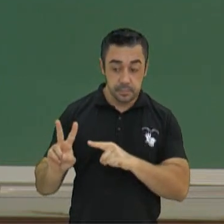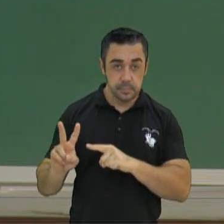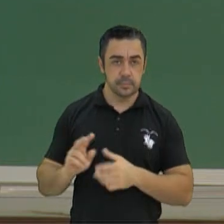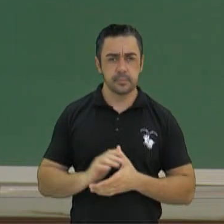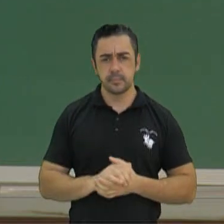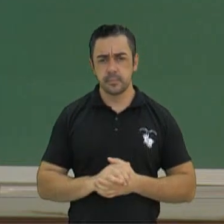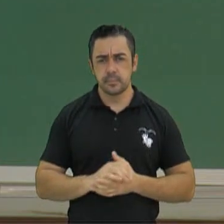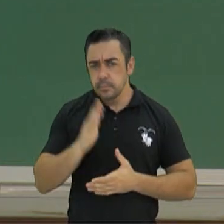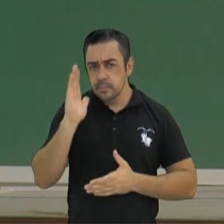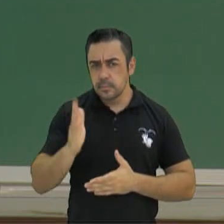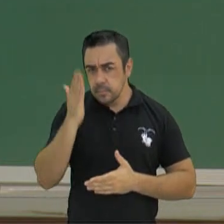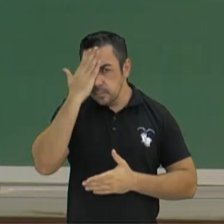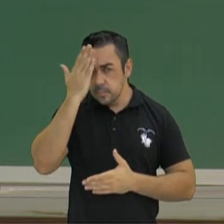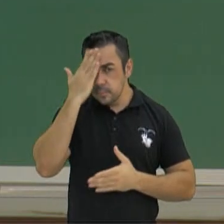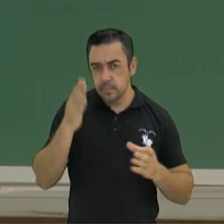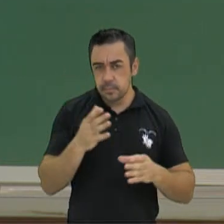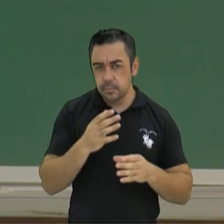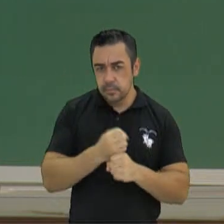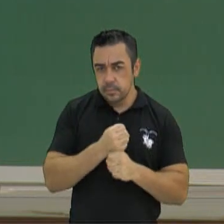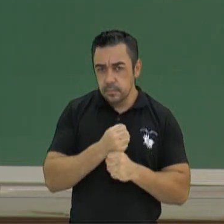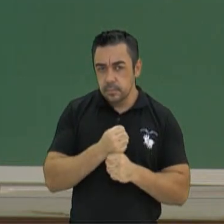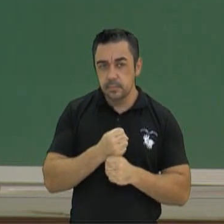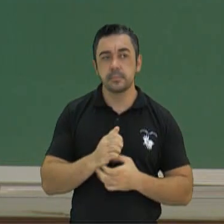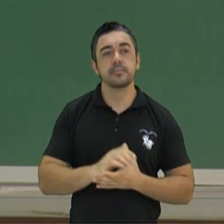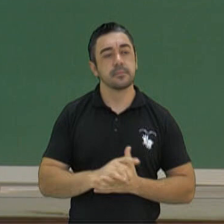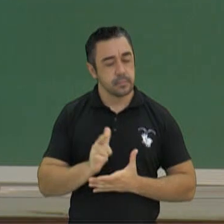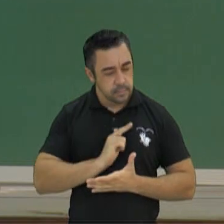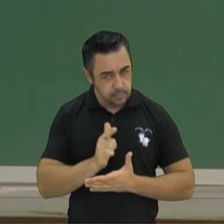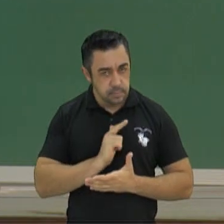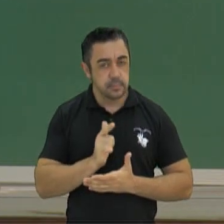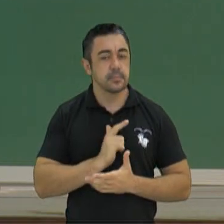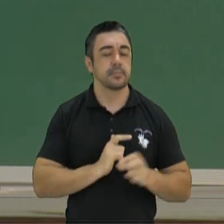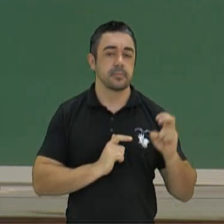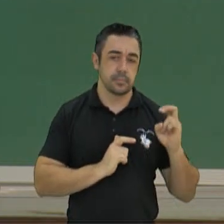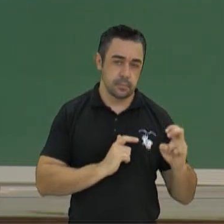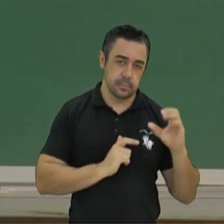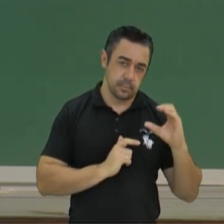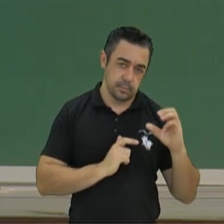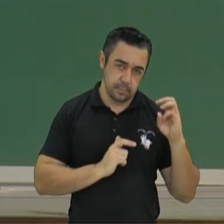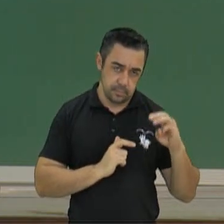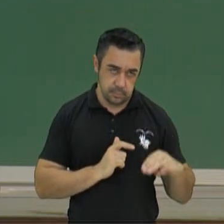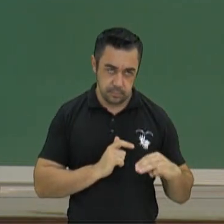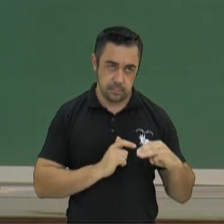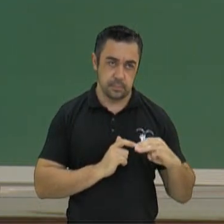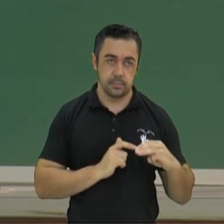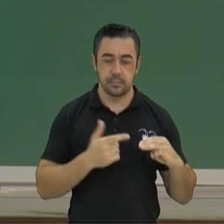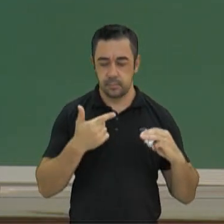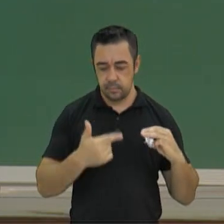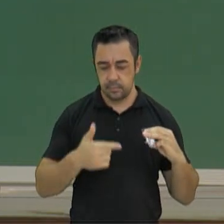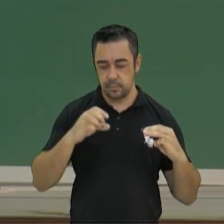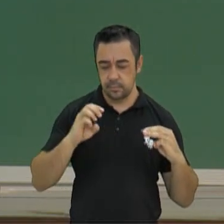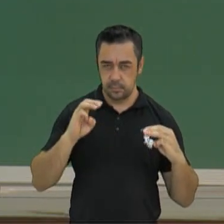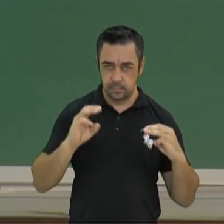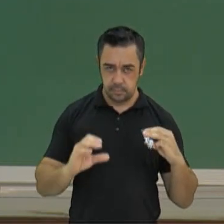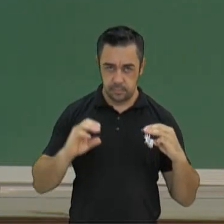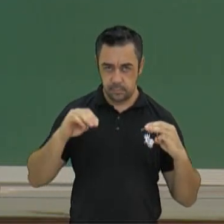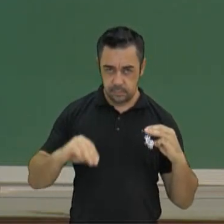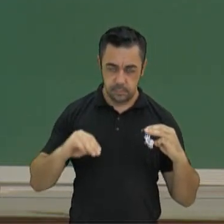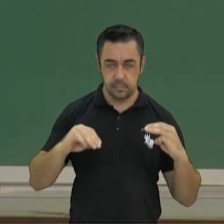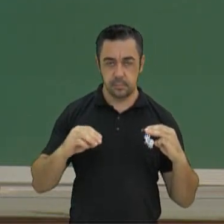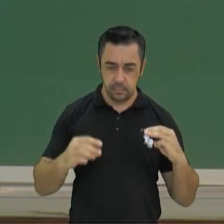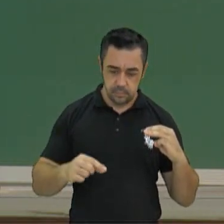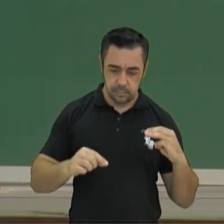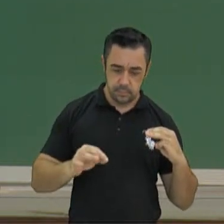Nós temos as medidas para calcular o volume desse tablet? Temos sim. Olha só, nós temos a medida do comprimento, da largura e